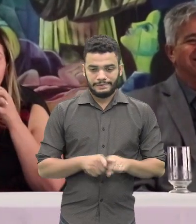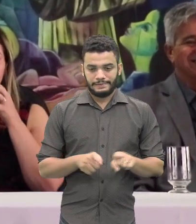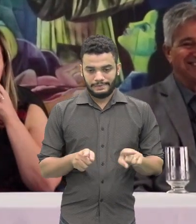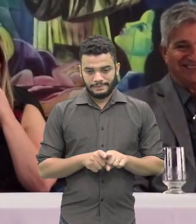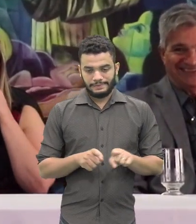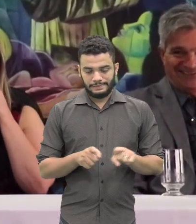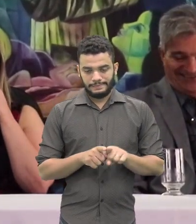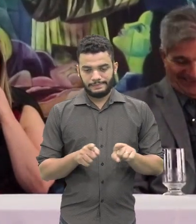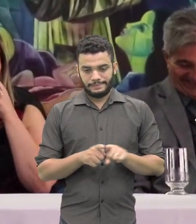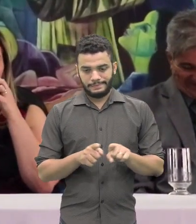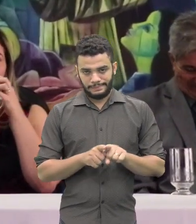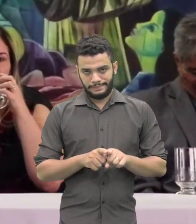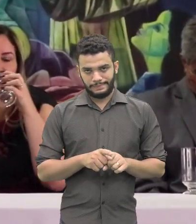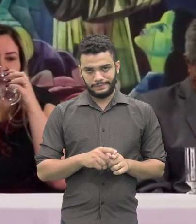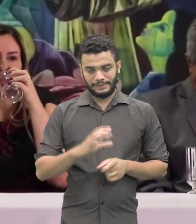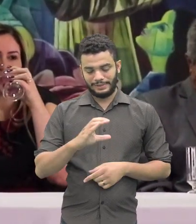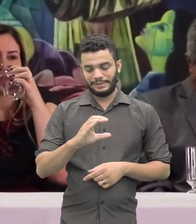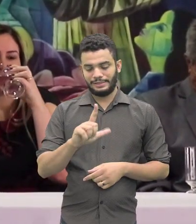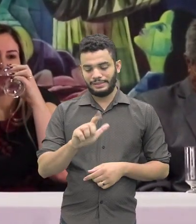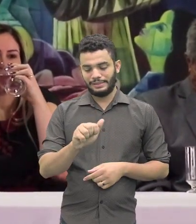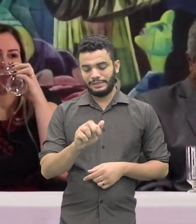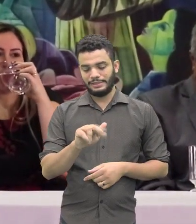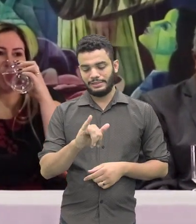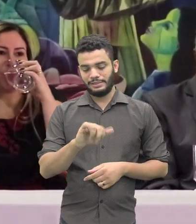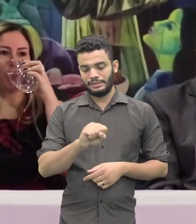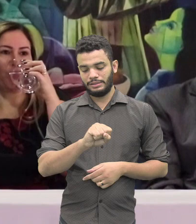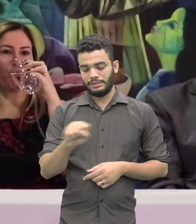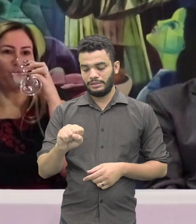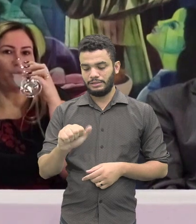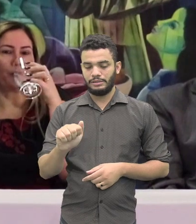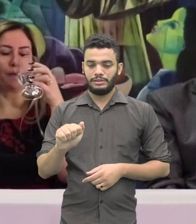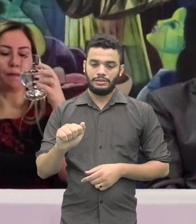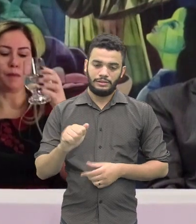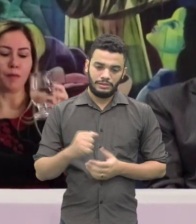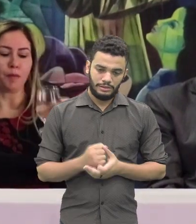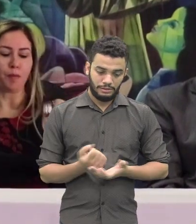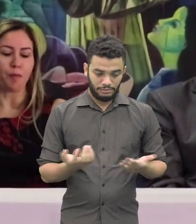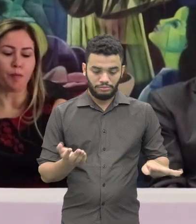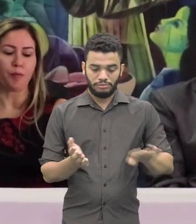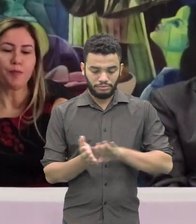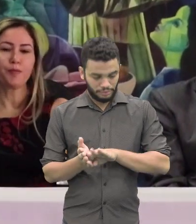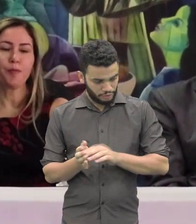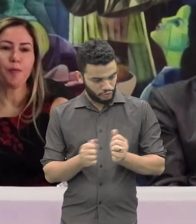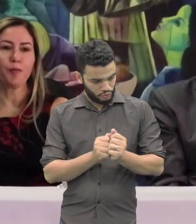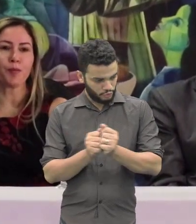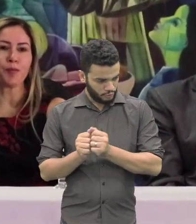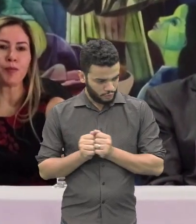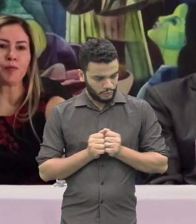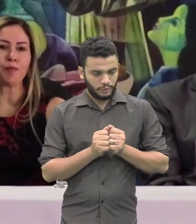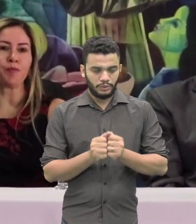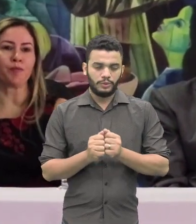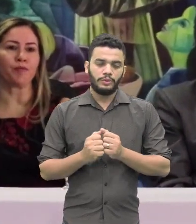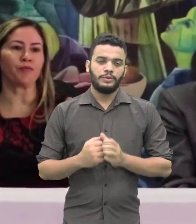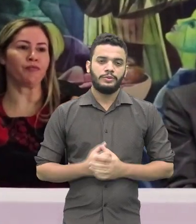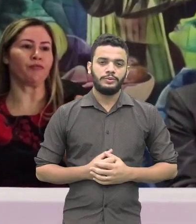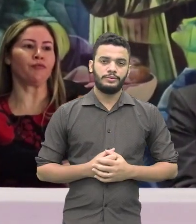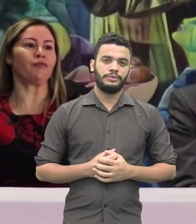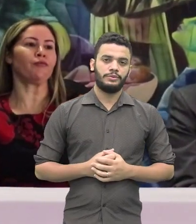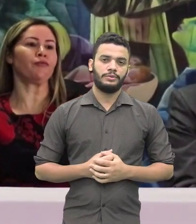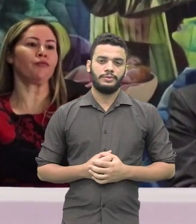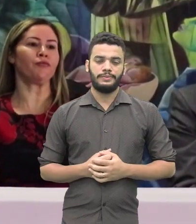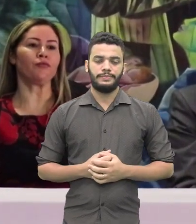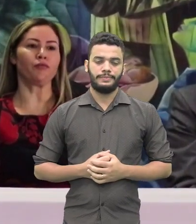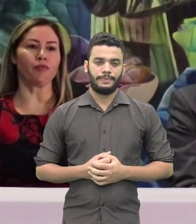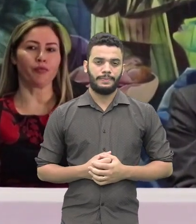da doutora Clarice e o papel importante também da Defensoria junto sendo parceira também do município